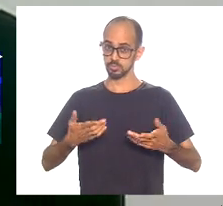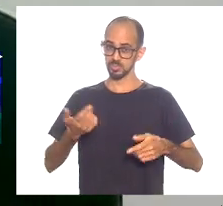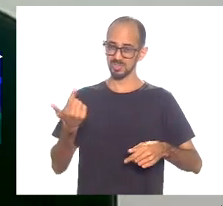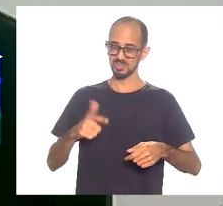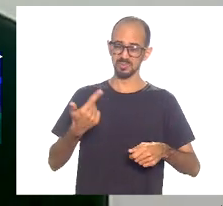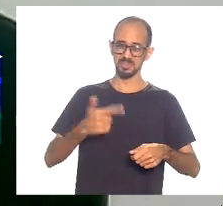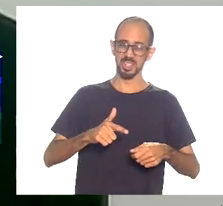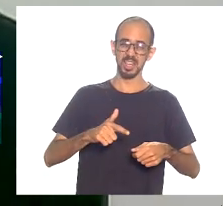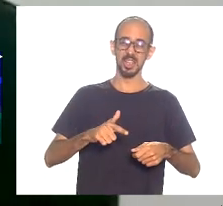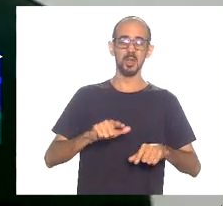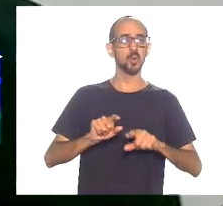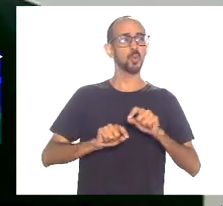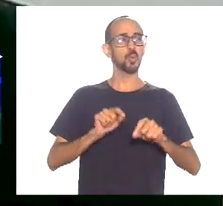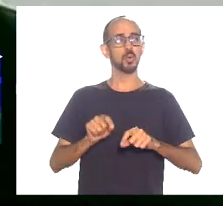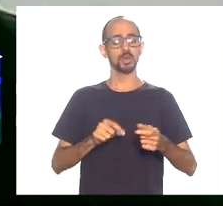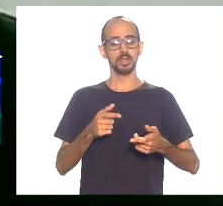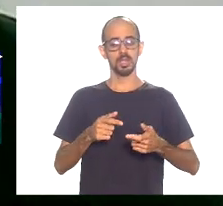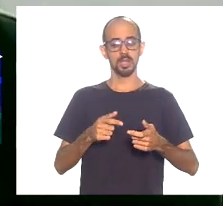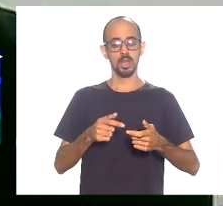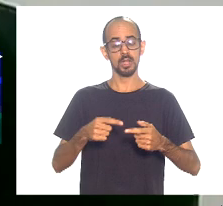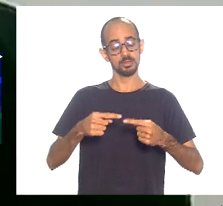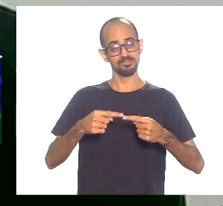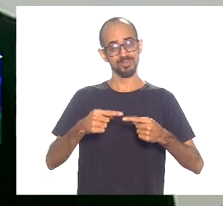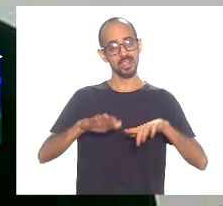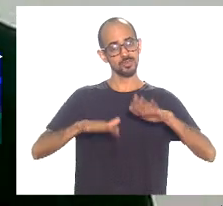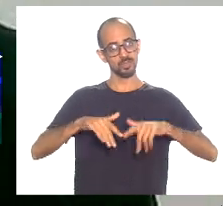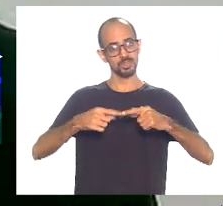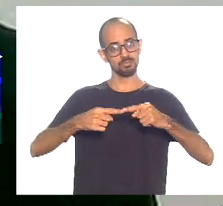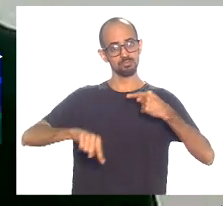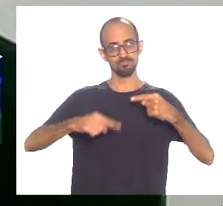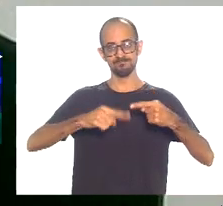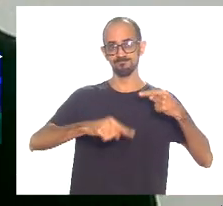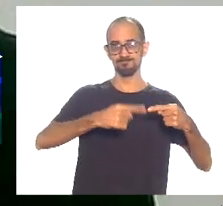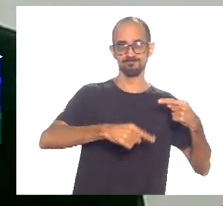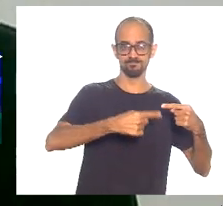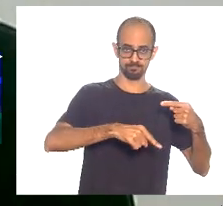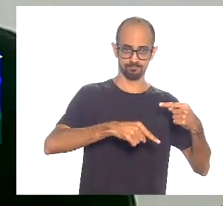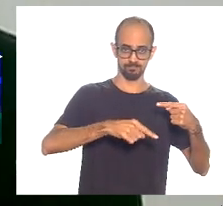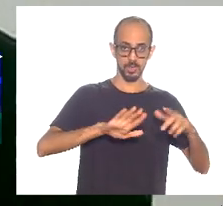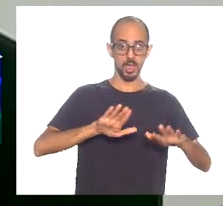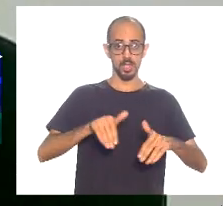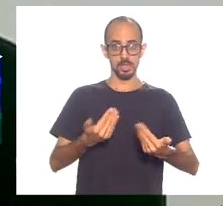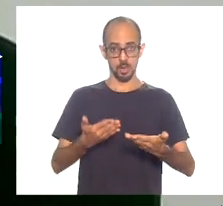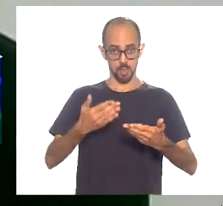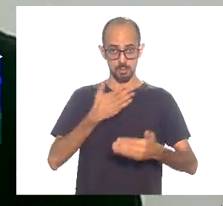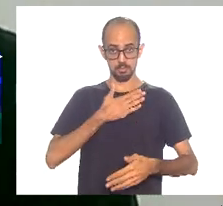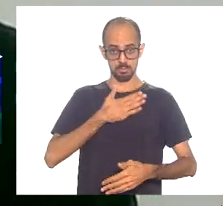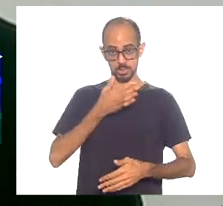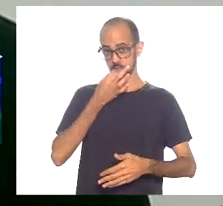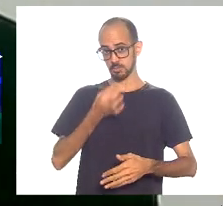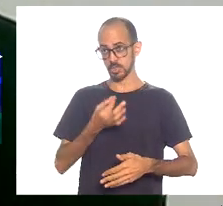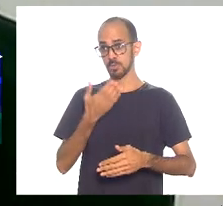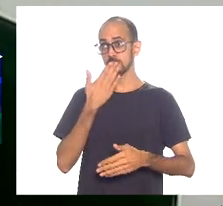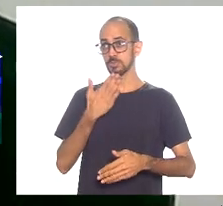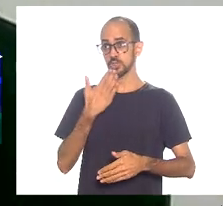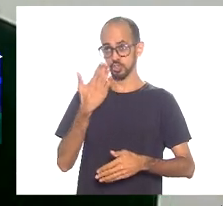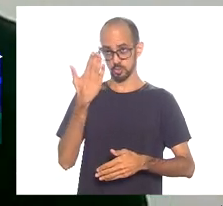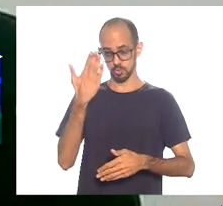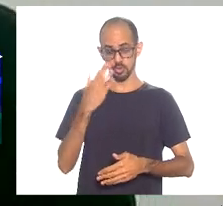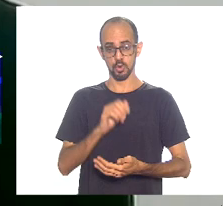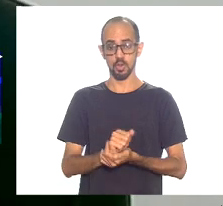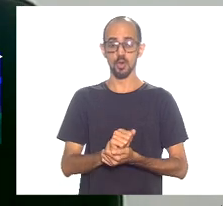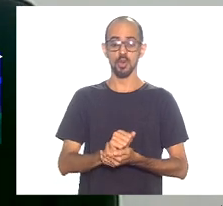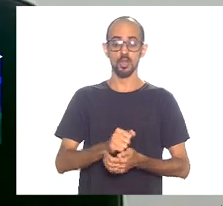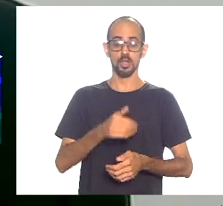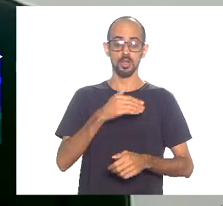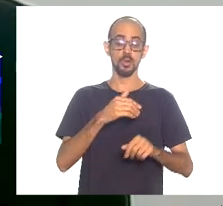muitas e enormes divergências é o meu encaminhamento para o presidente era um pedido a vossa excelência eu falei a pouco Deputado dos